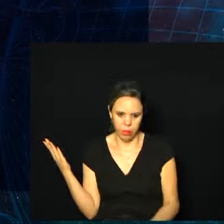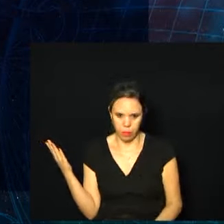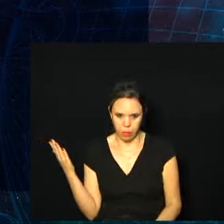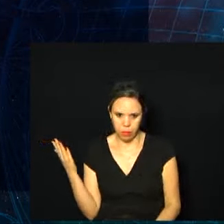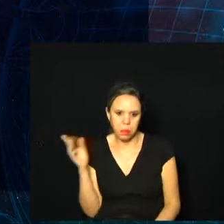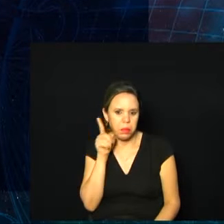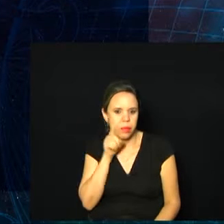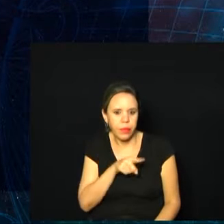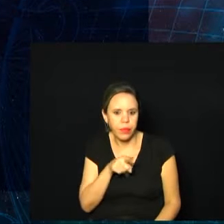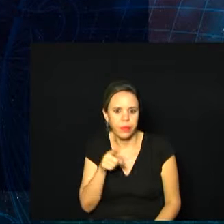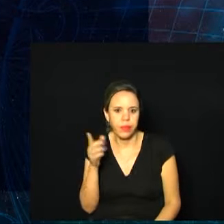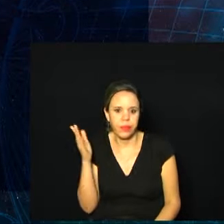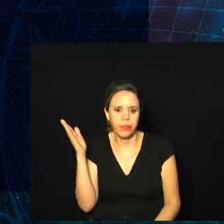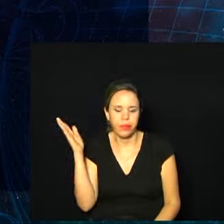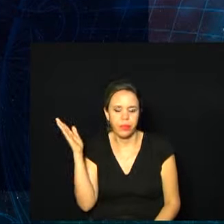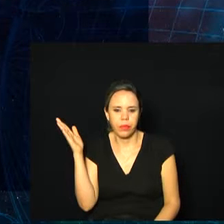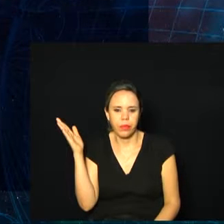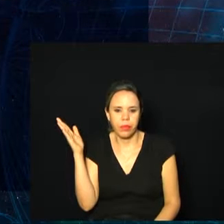29.001, Americana,